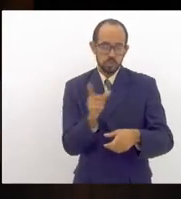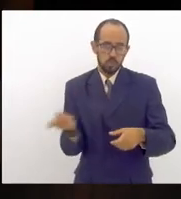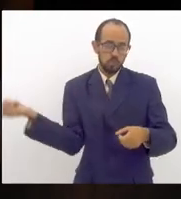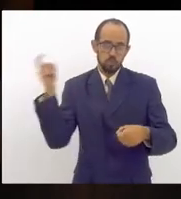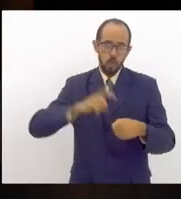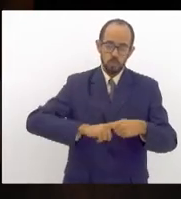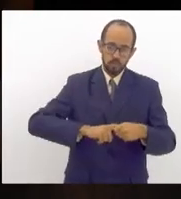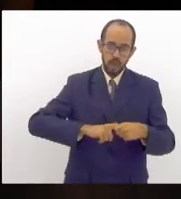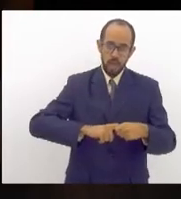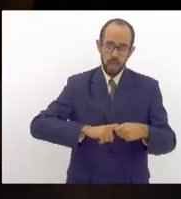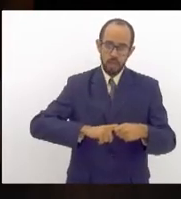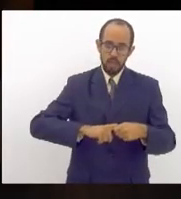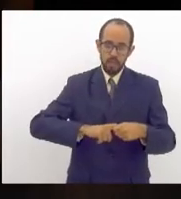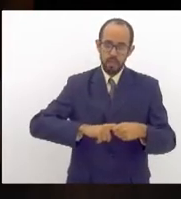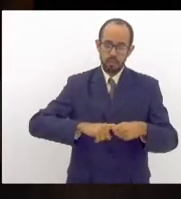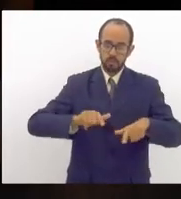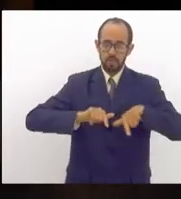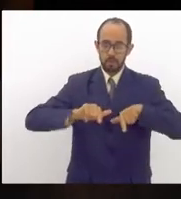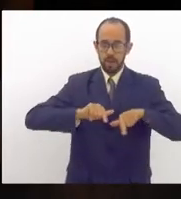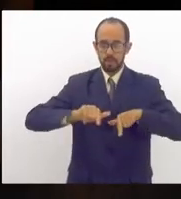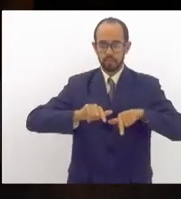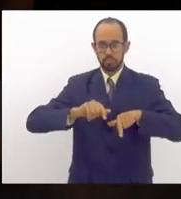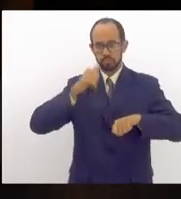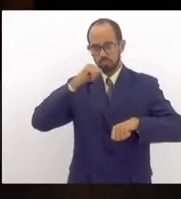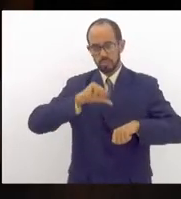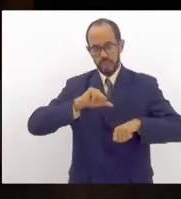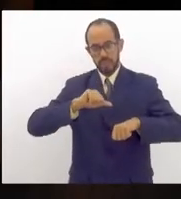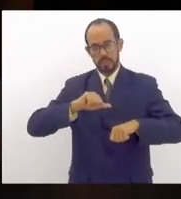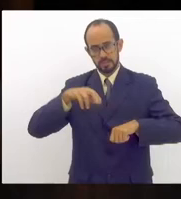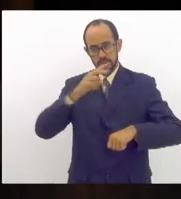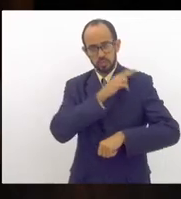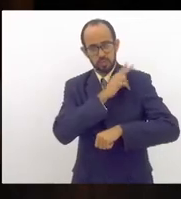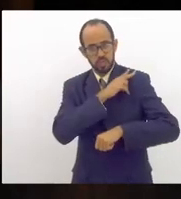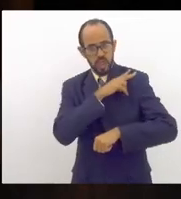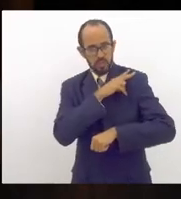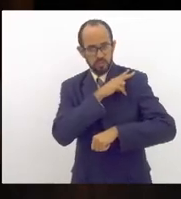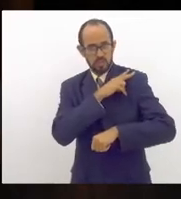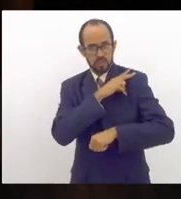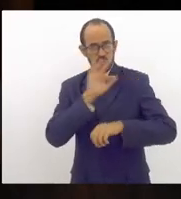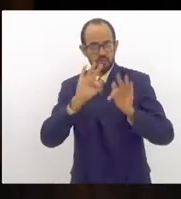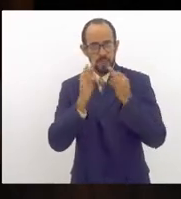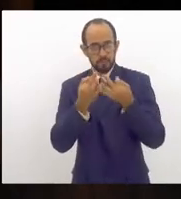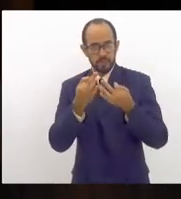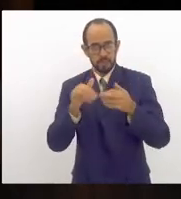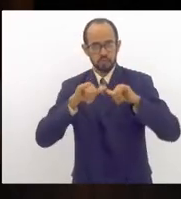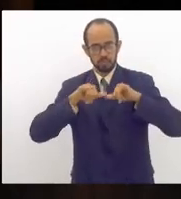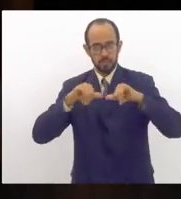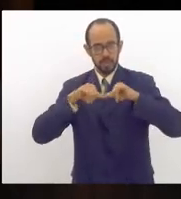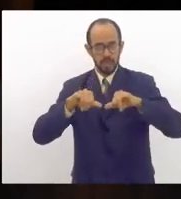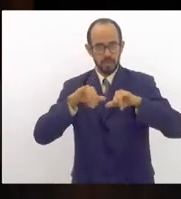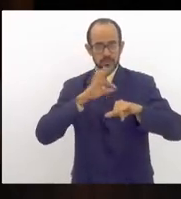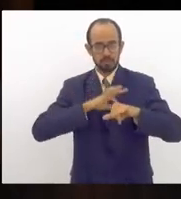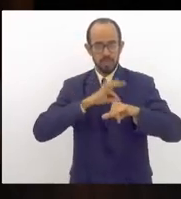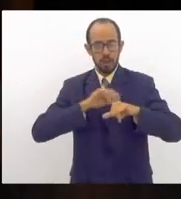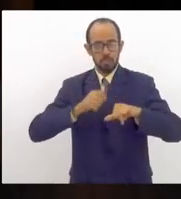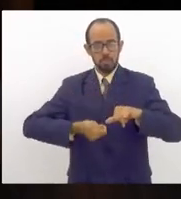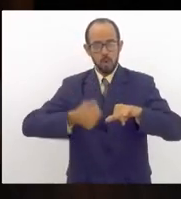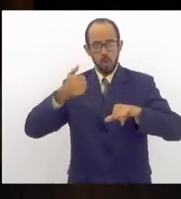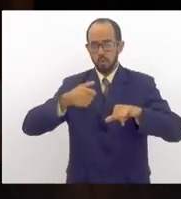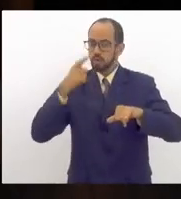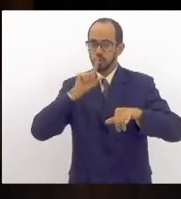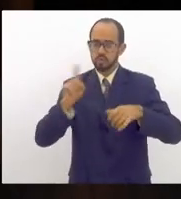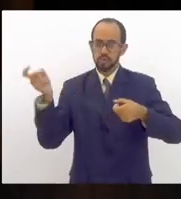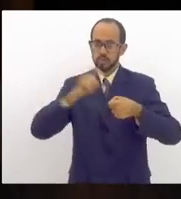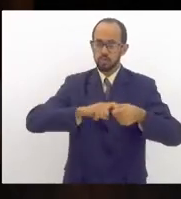ali se recolocar no mercado de trabalho a gente tem mulheres é chefe de famílias no Supermercados com salários baixos que saíram e não conseguiram